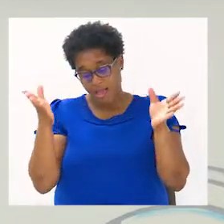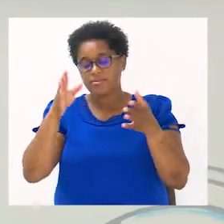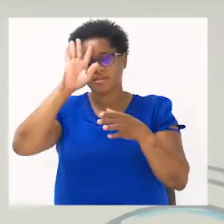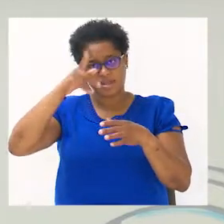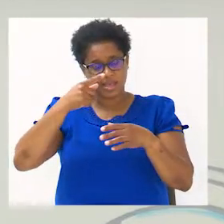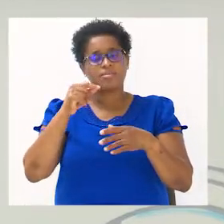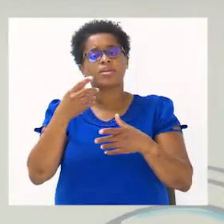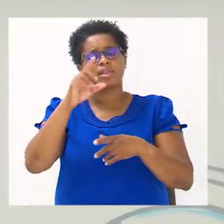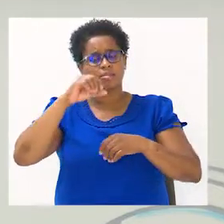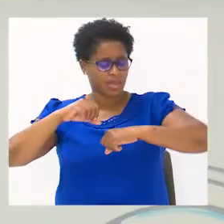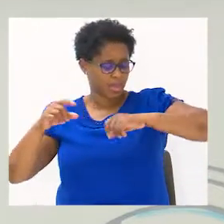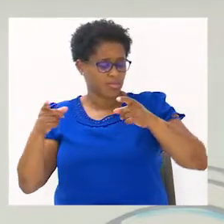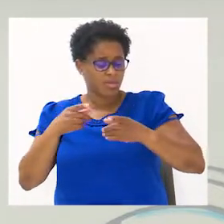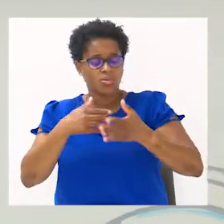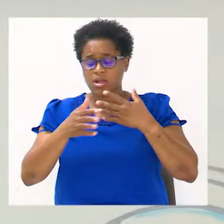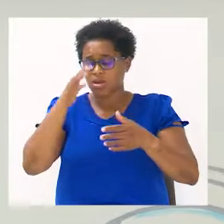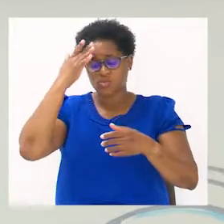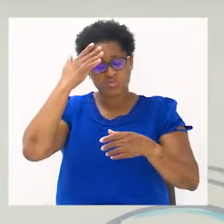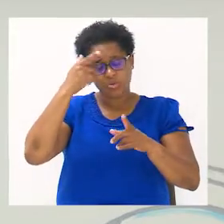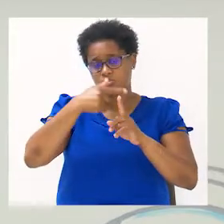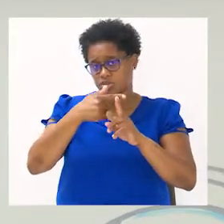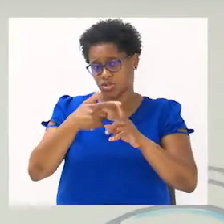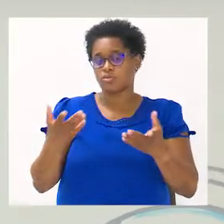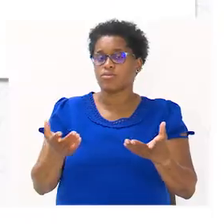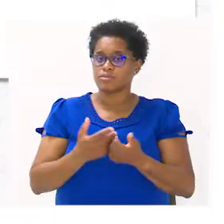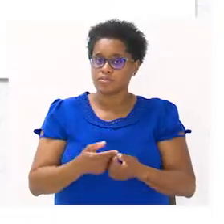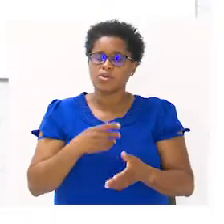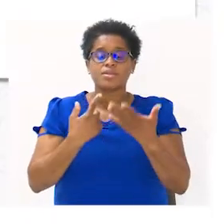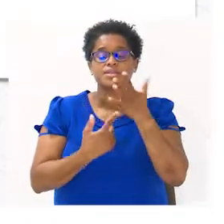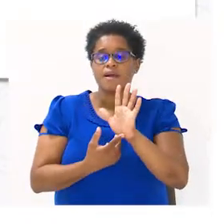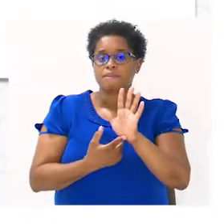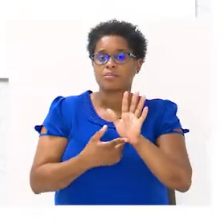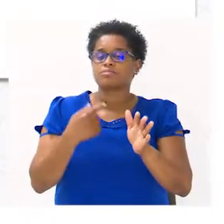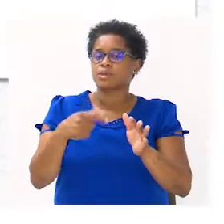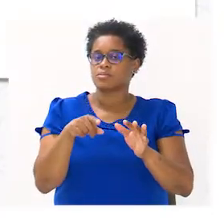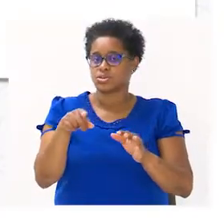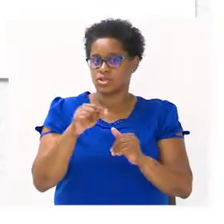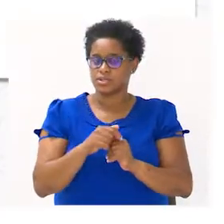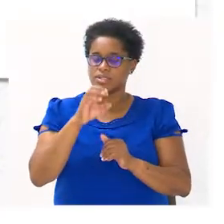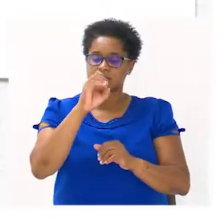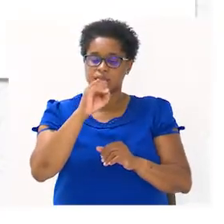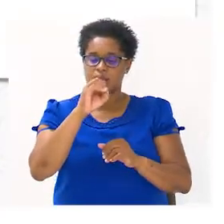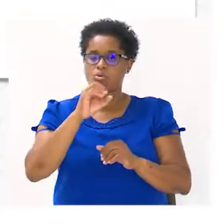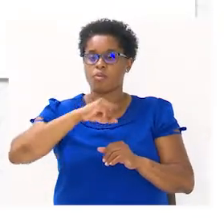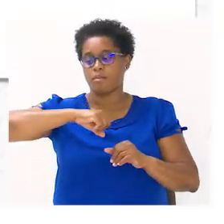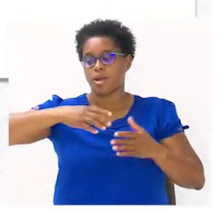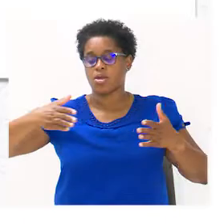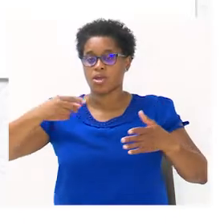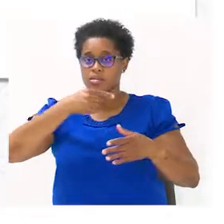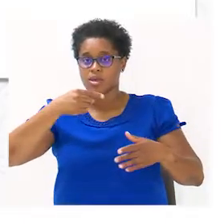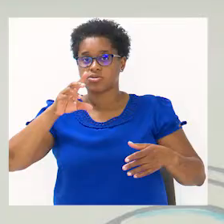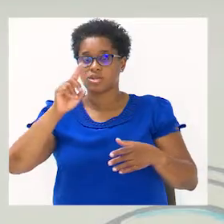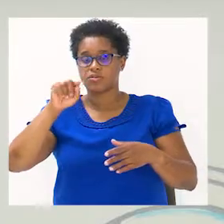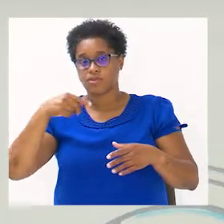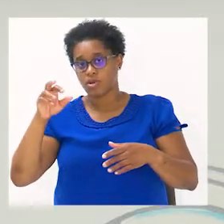é menor que qualquer número racional positivo. Como exemplo, temos 0 é maior que menos